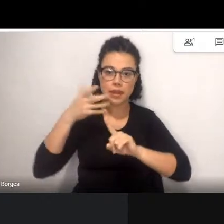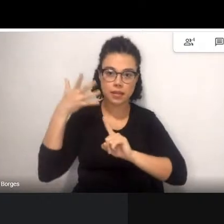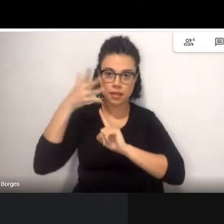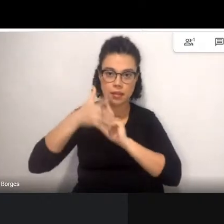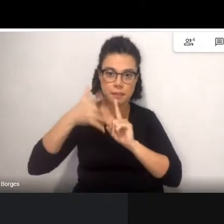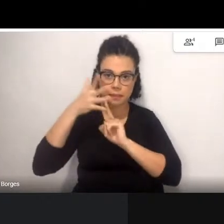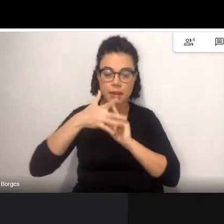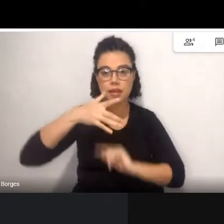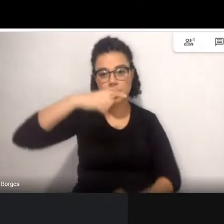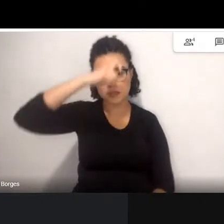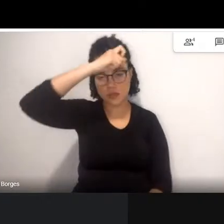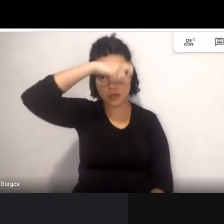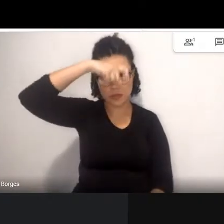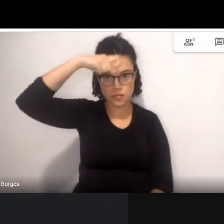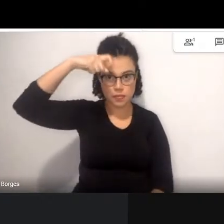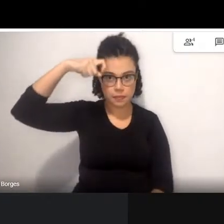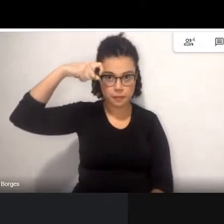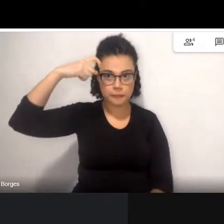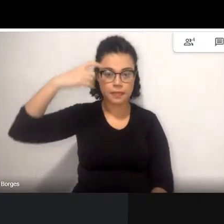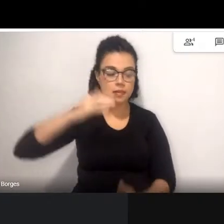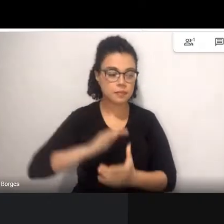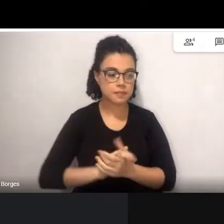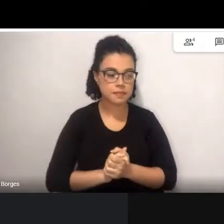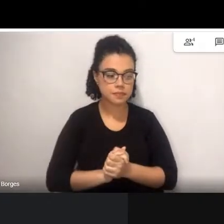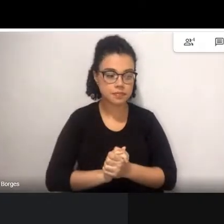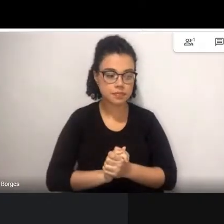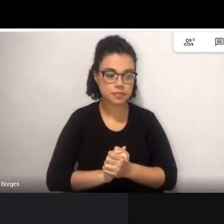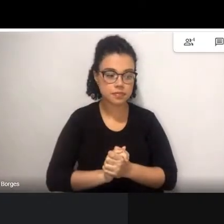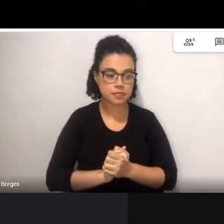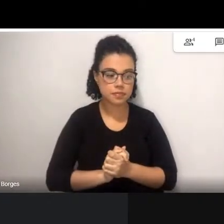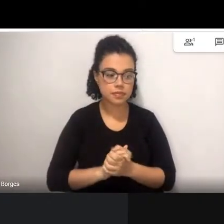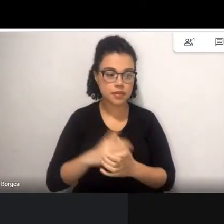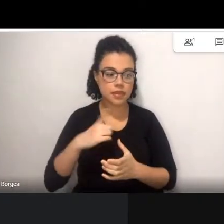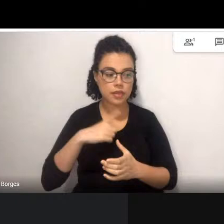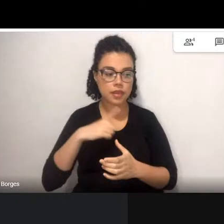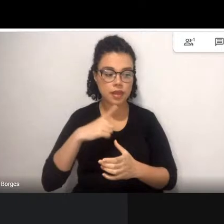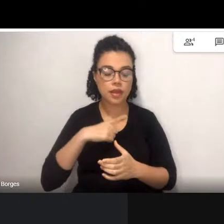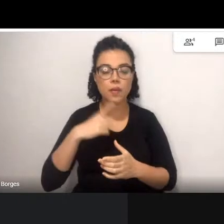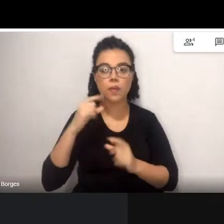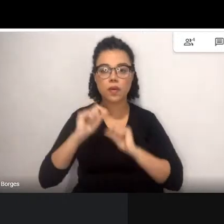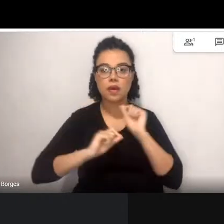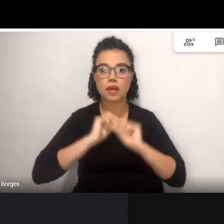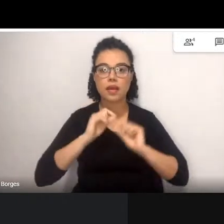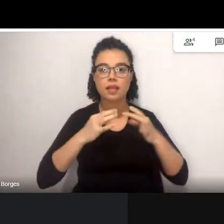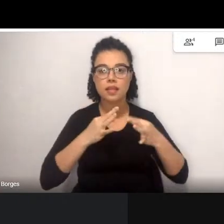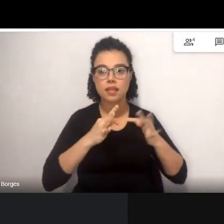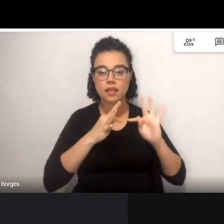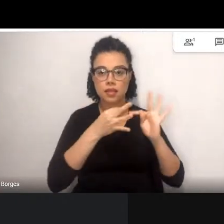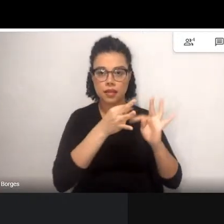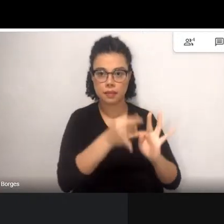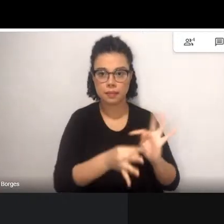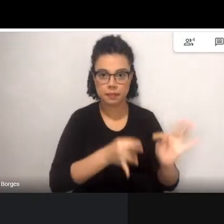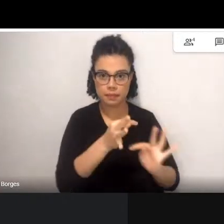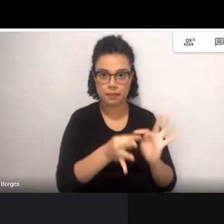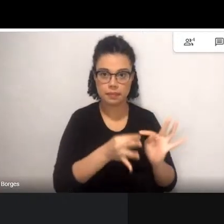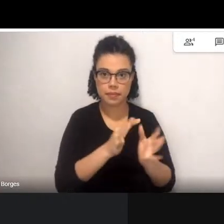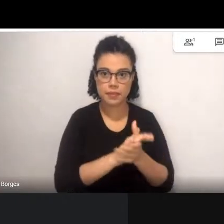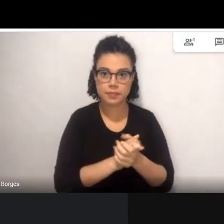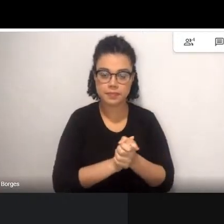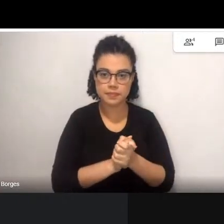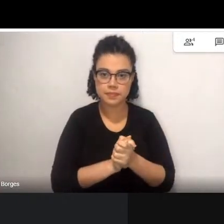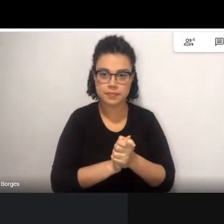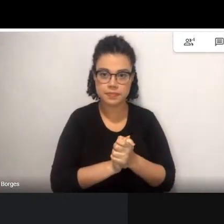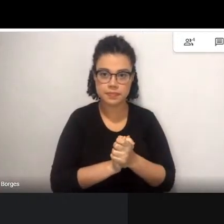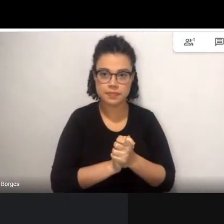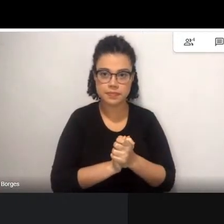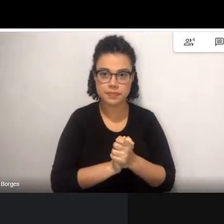terapia cognitivo-comportamental e terapia de esquemas com novas tecnologias e biofeedback.